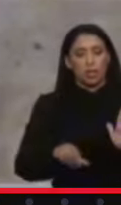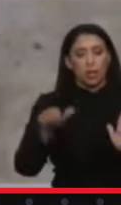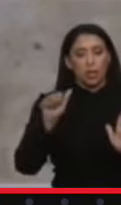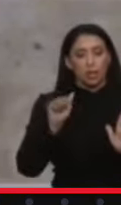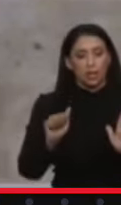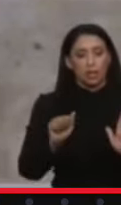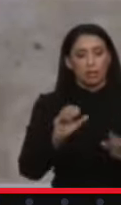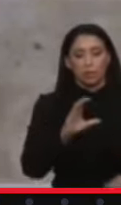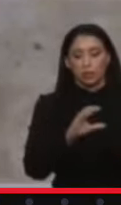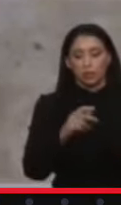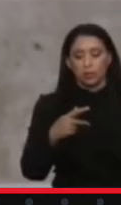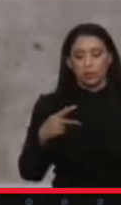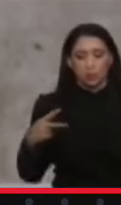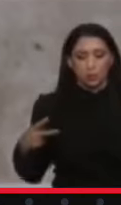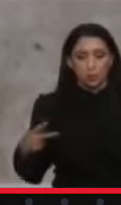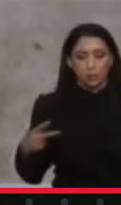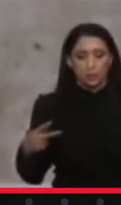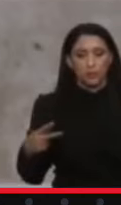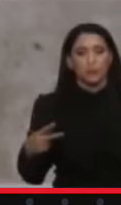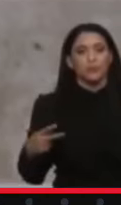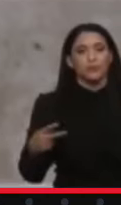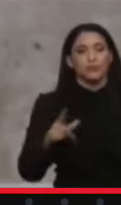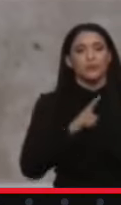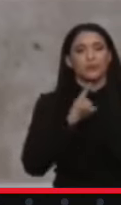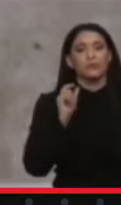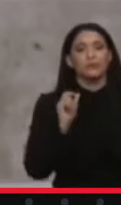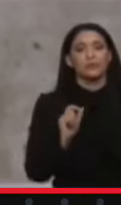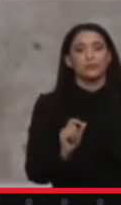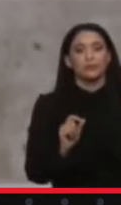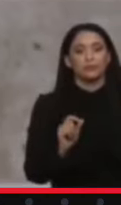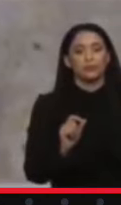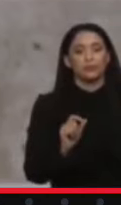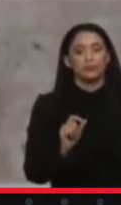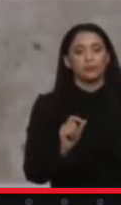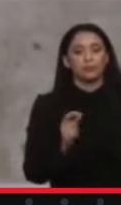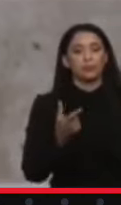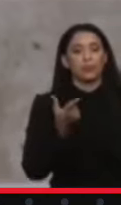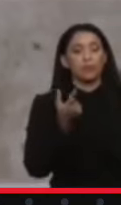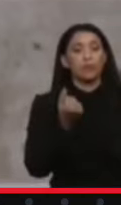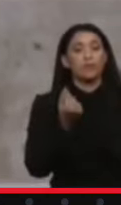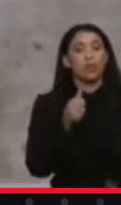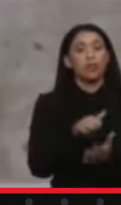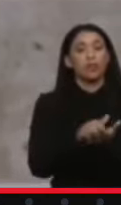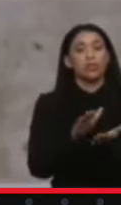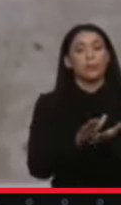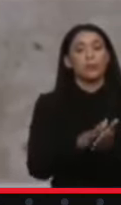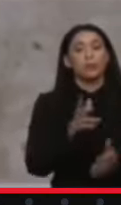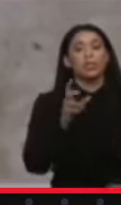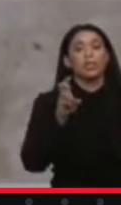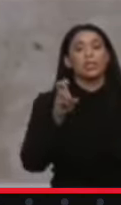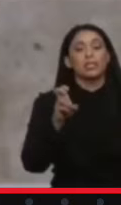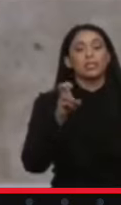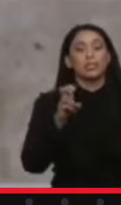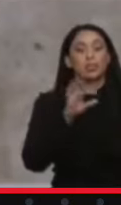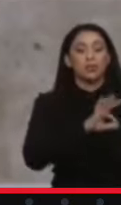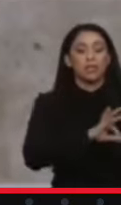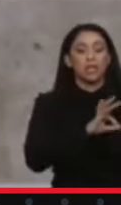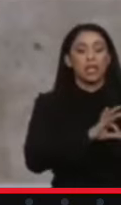do Código Penal, fixado o valor do dia multa em